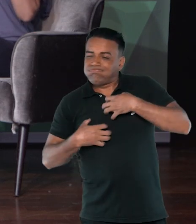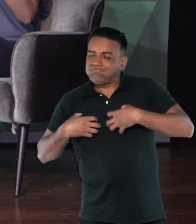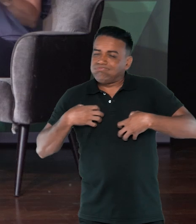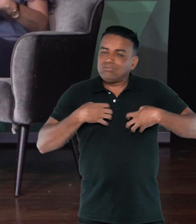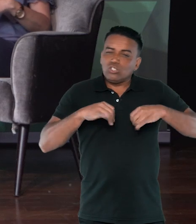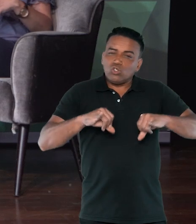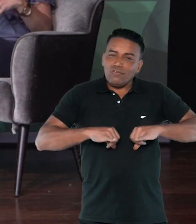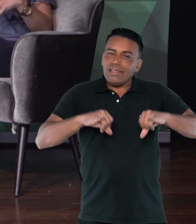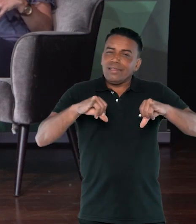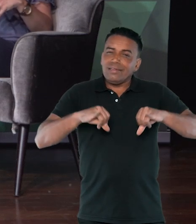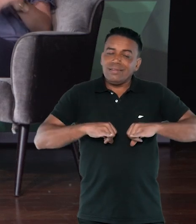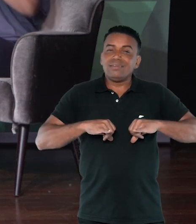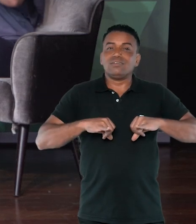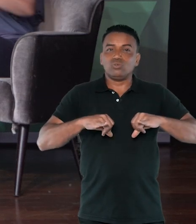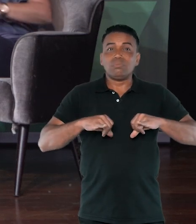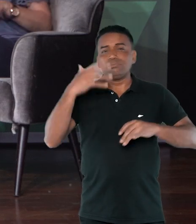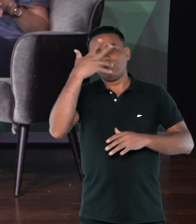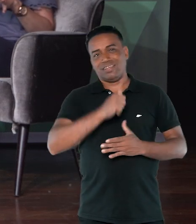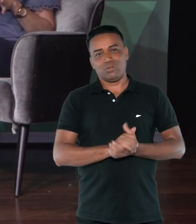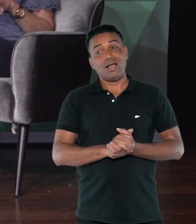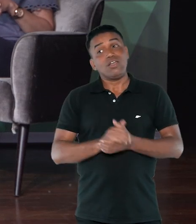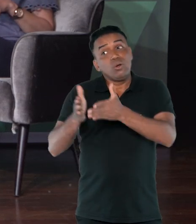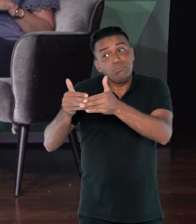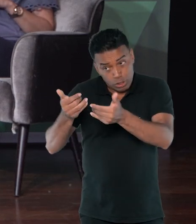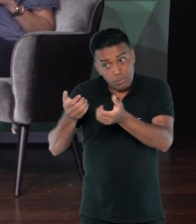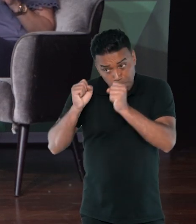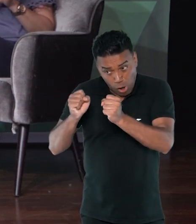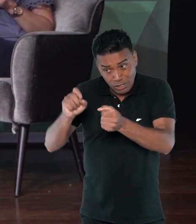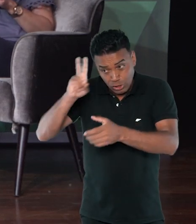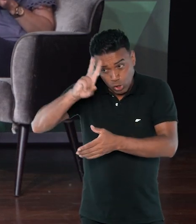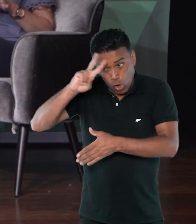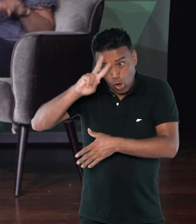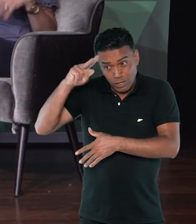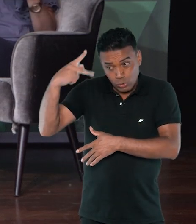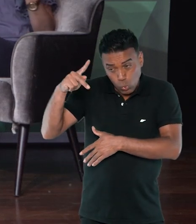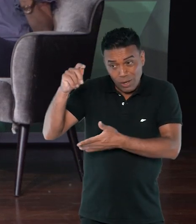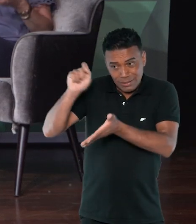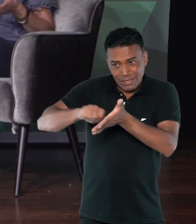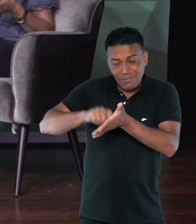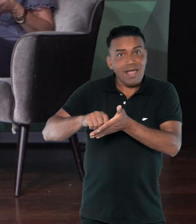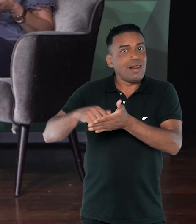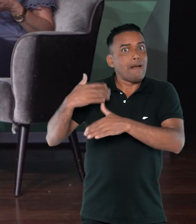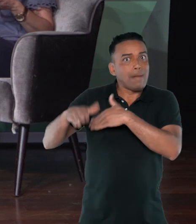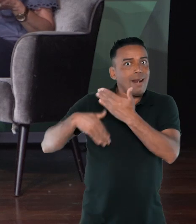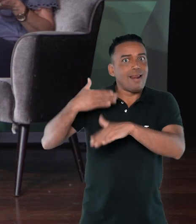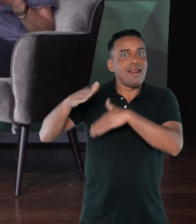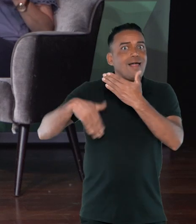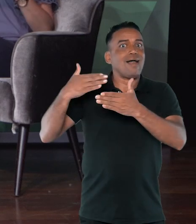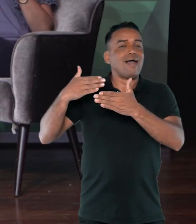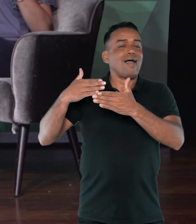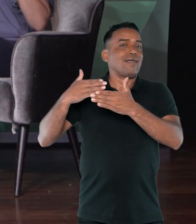ficando boa e se deu alta da terapia. Eu falo que eu não dou alta para ninguém, porque eu não sou médica,